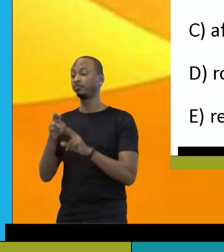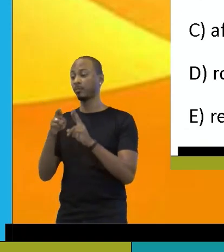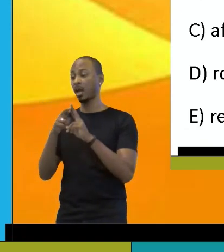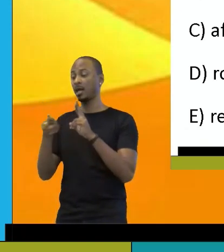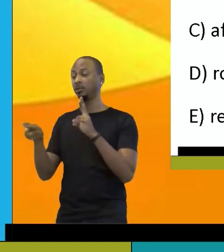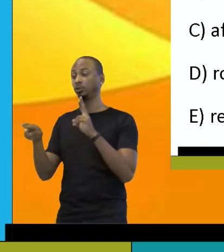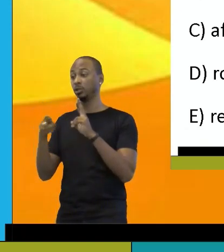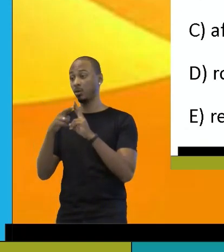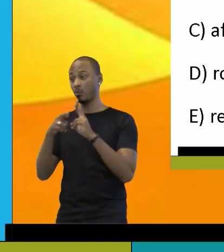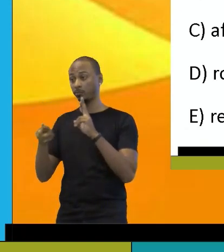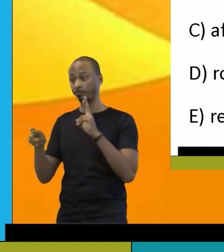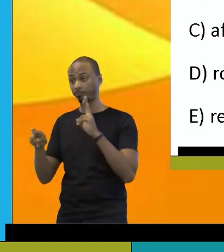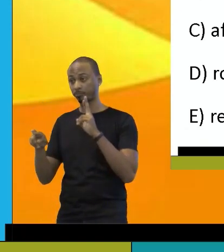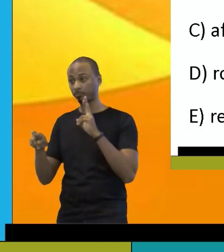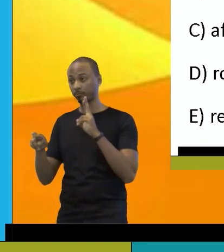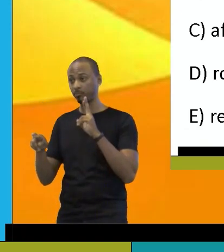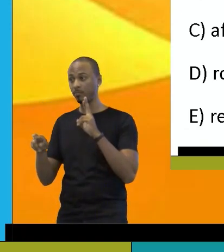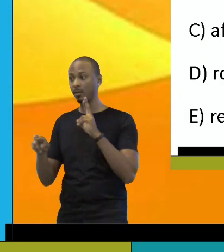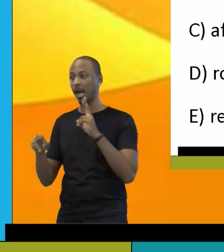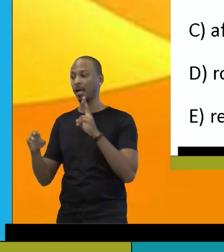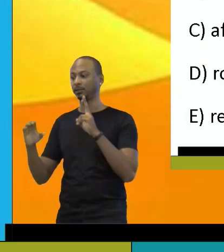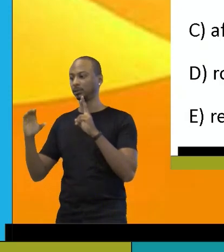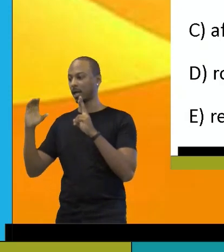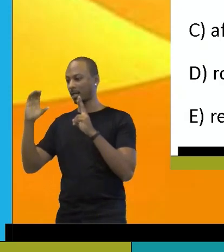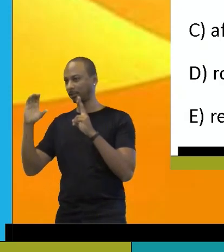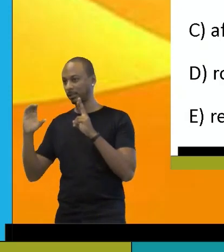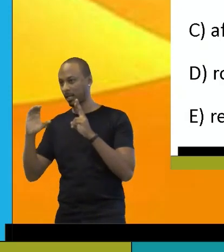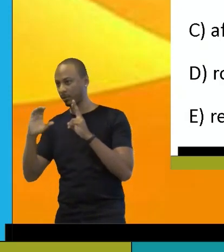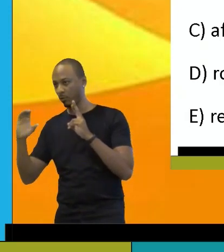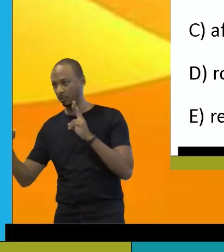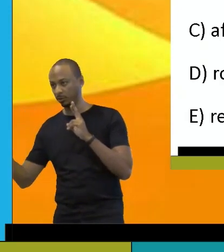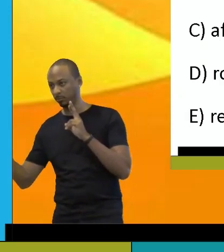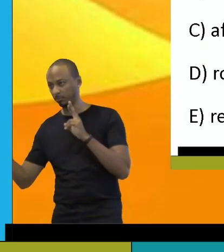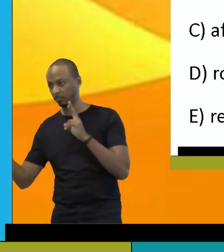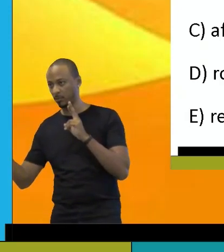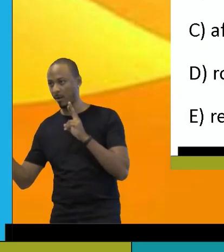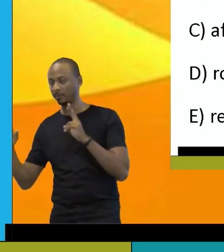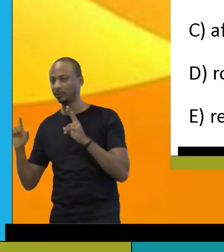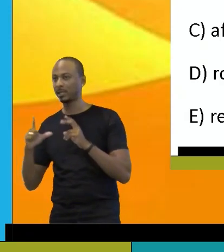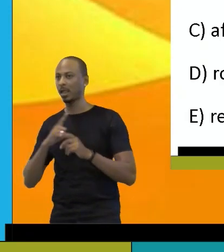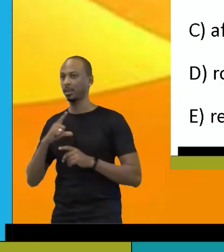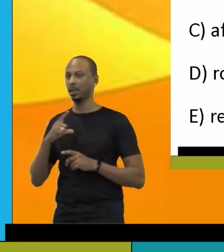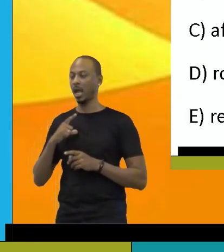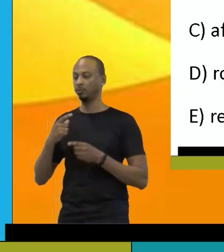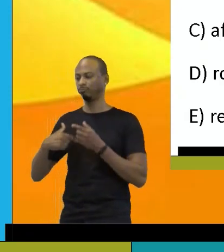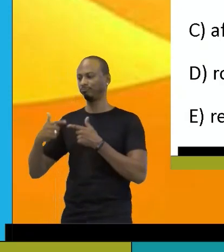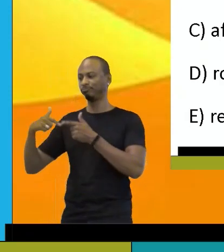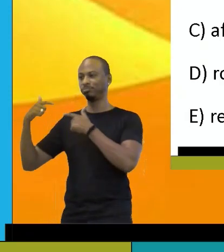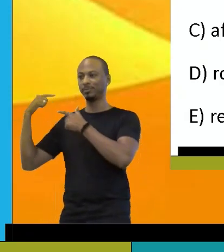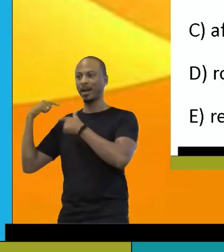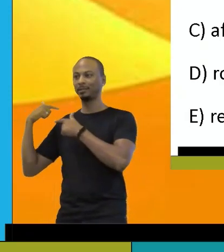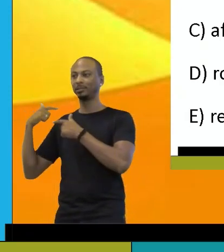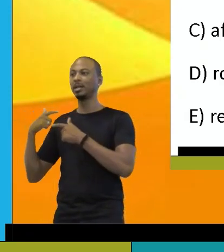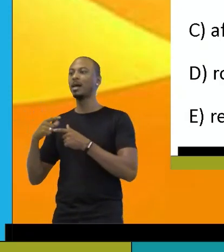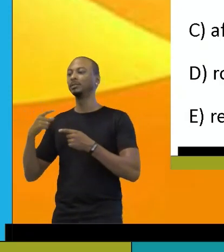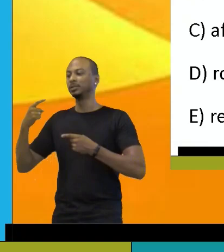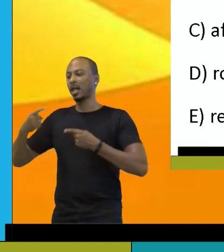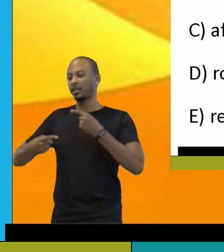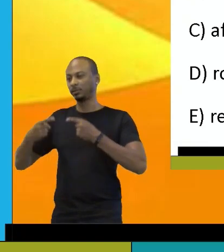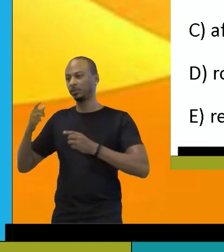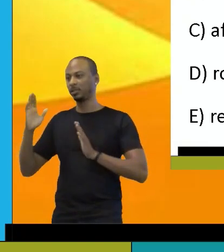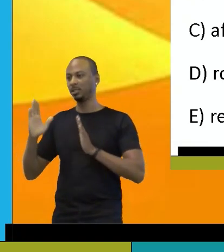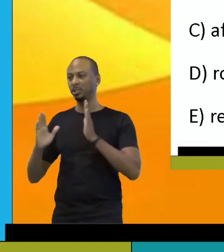religião, sobretudo cristã, católica, havia exercido sobre a política durante a Idade